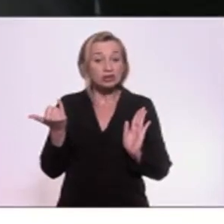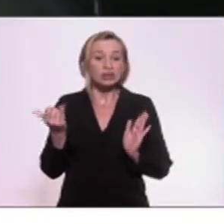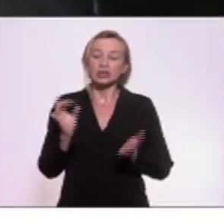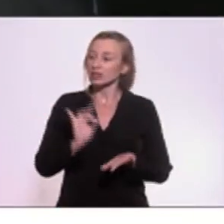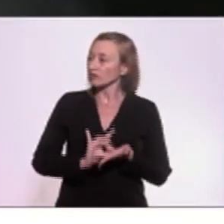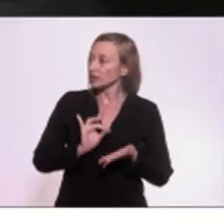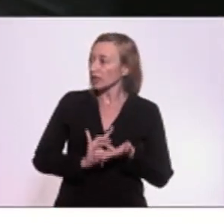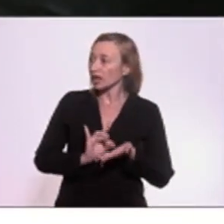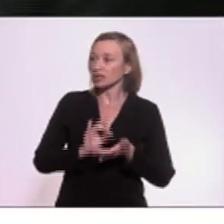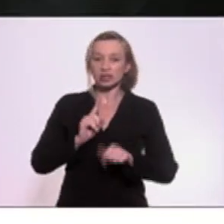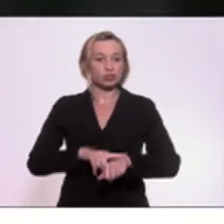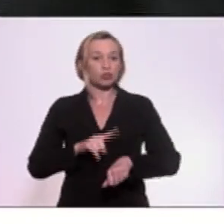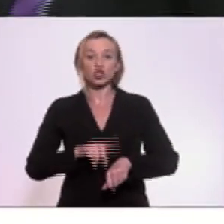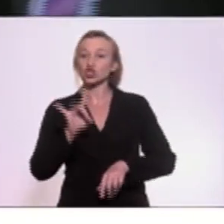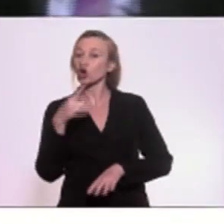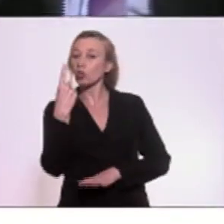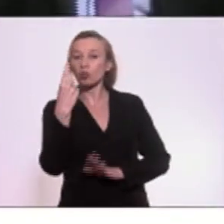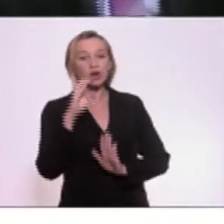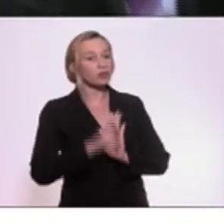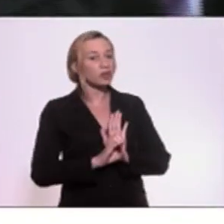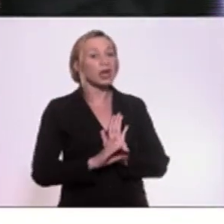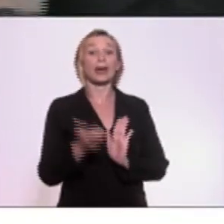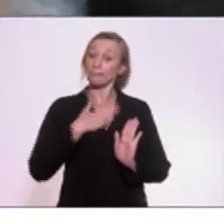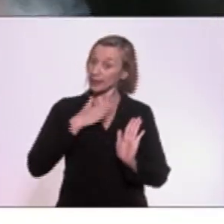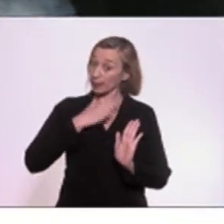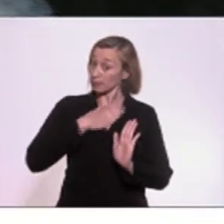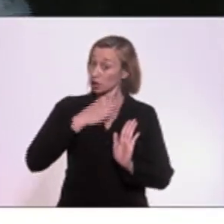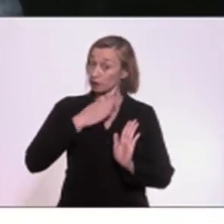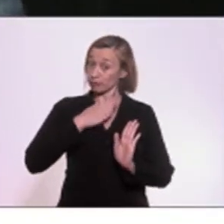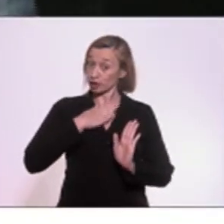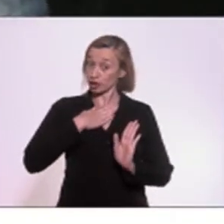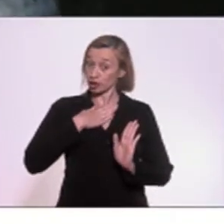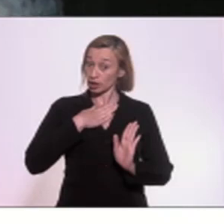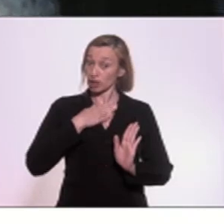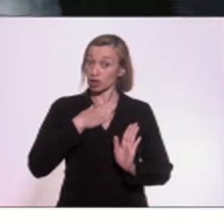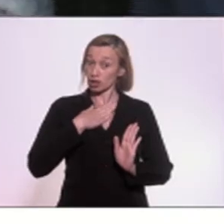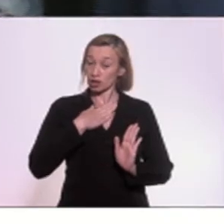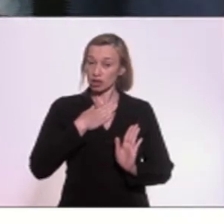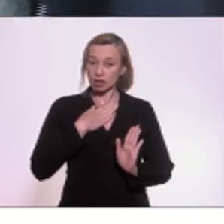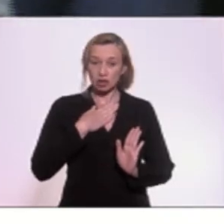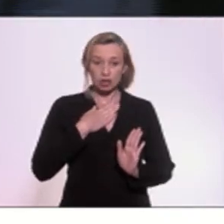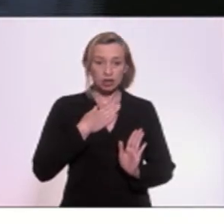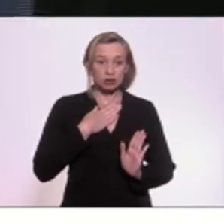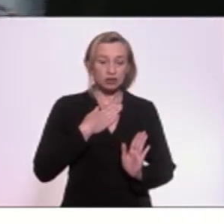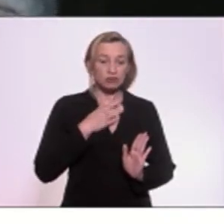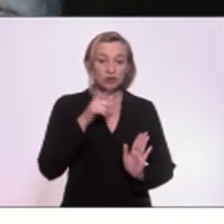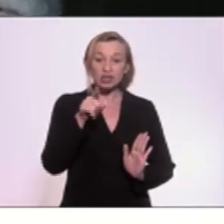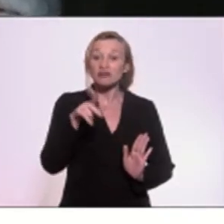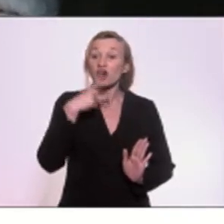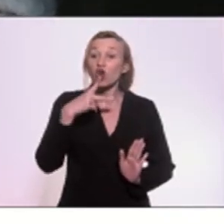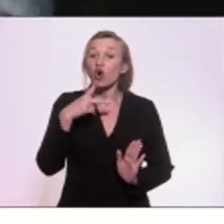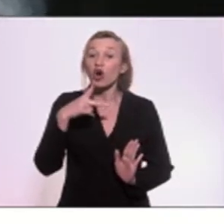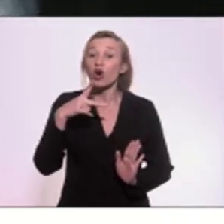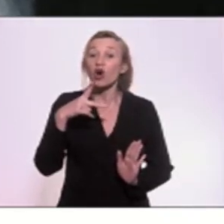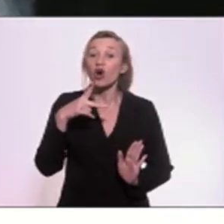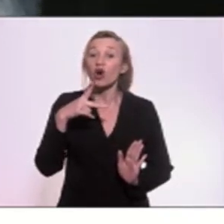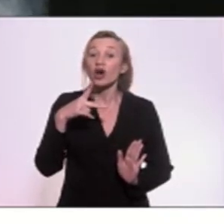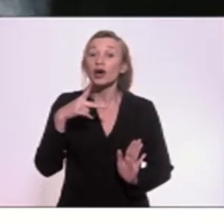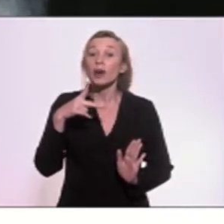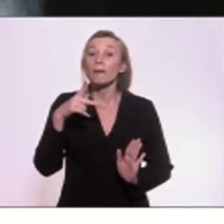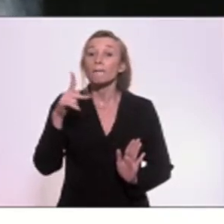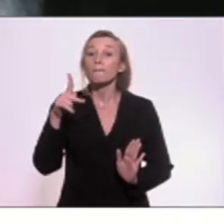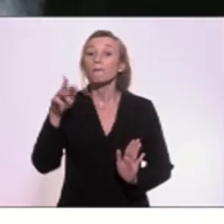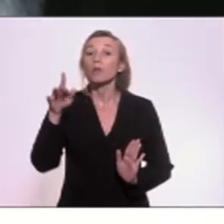presente momento, uma emenda. Tem emenda minha aí. Uma emenda. Você falou emendas? Não,